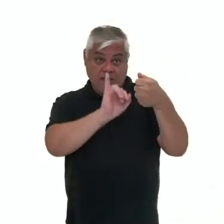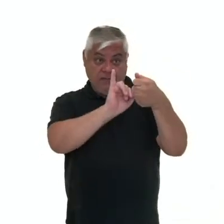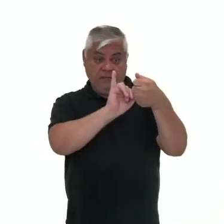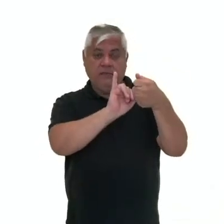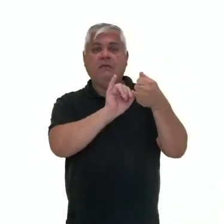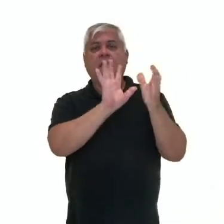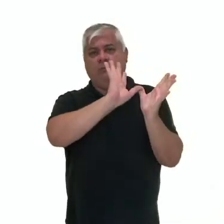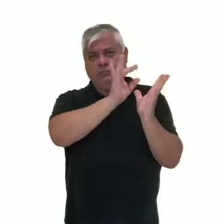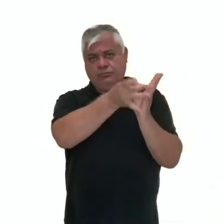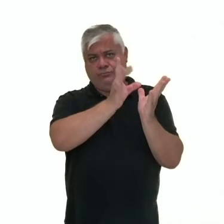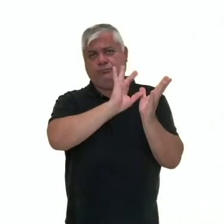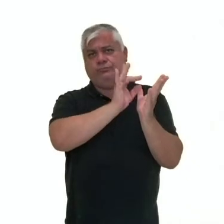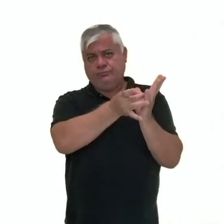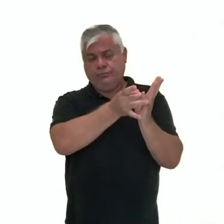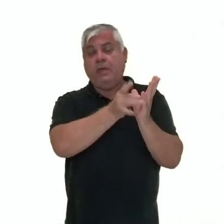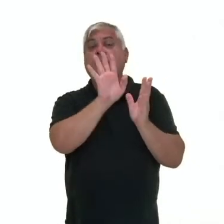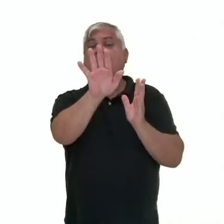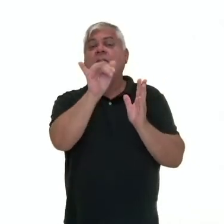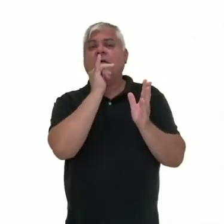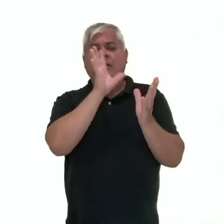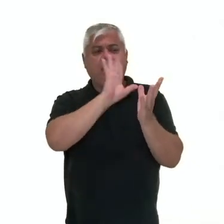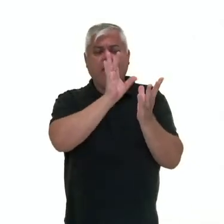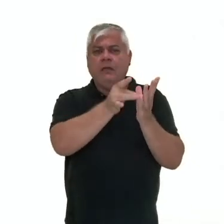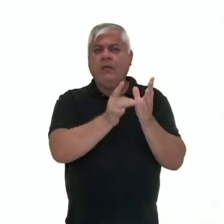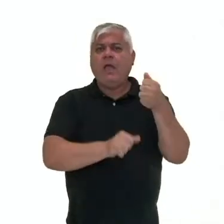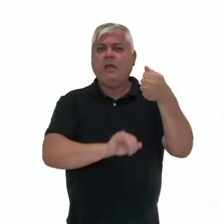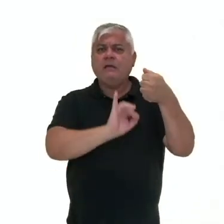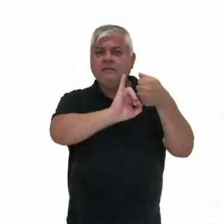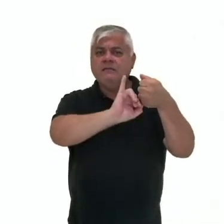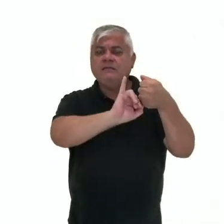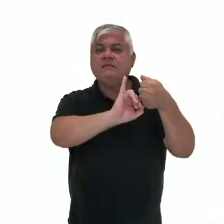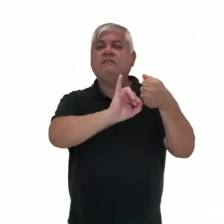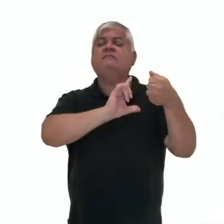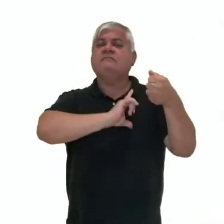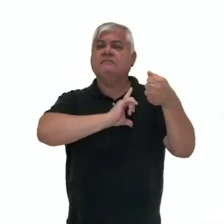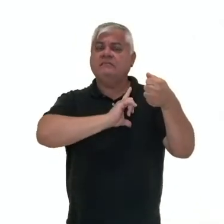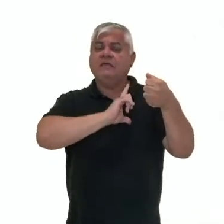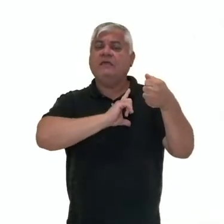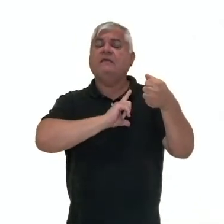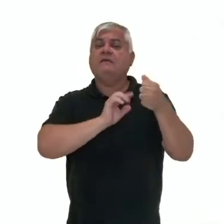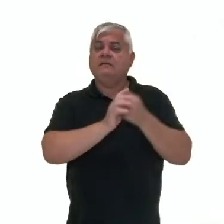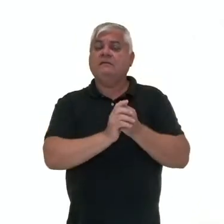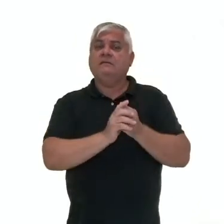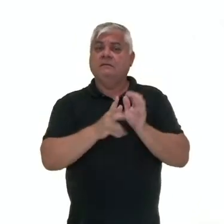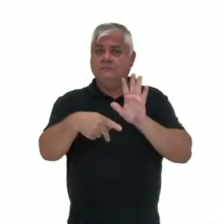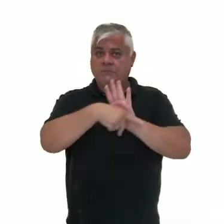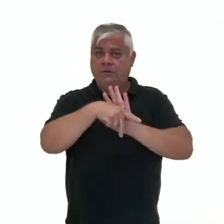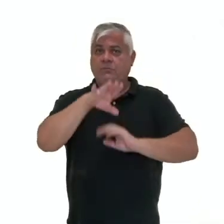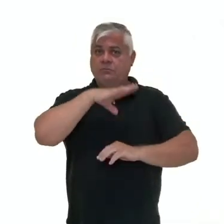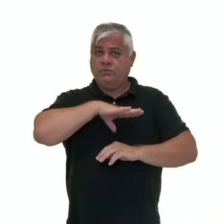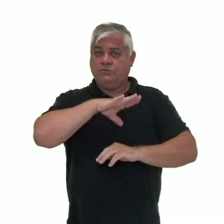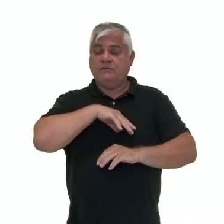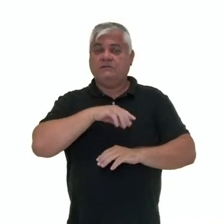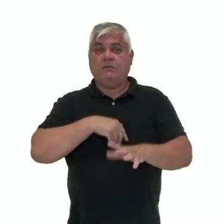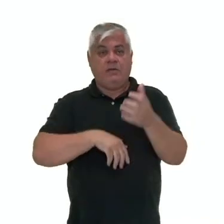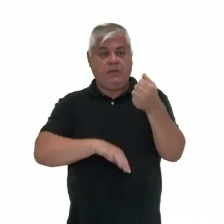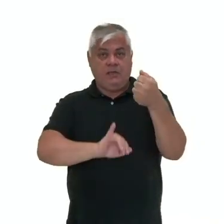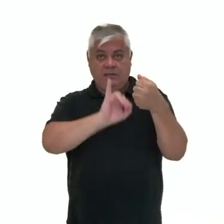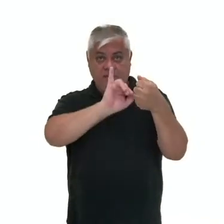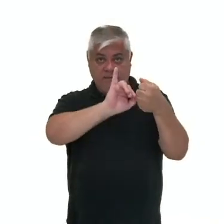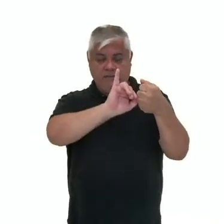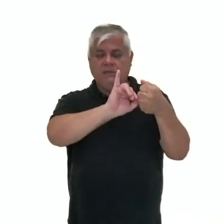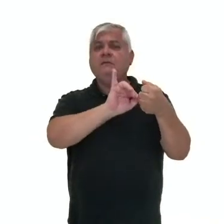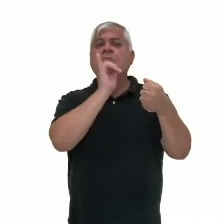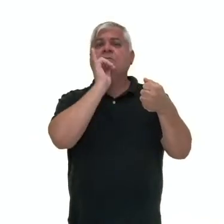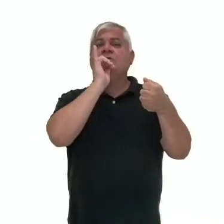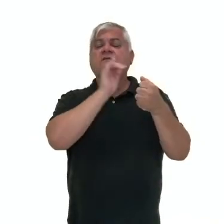por coincidência. Não por coincidência, né? É porque tem essa possibilidade dentro da língua portuguesa. Então, aí, quando